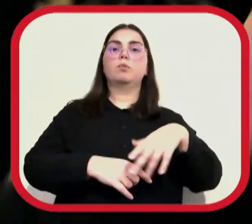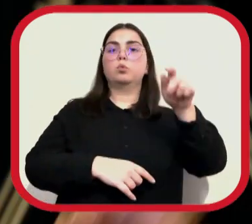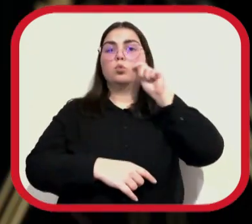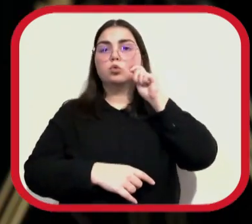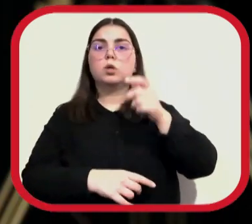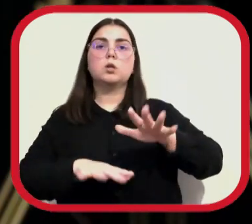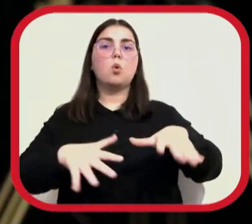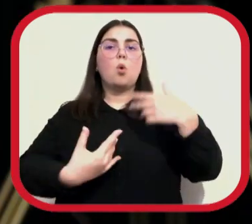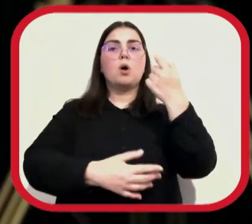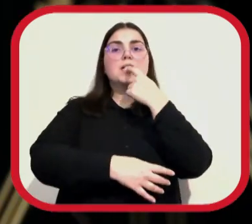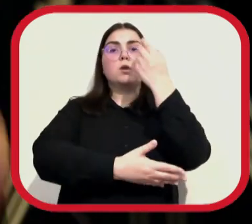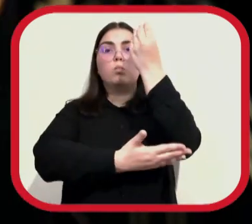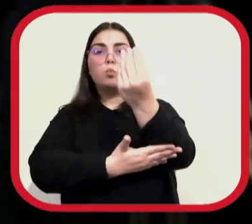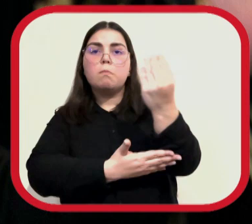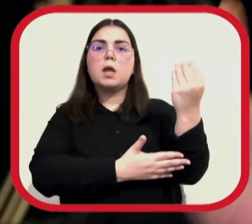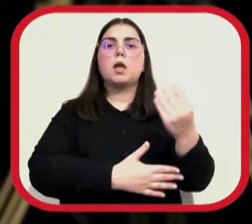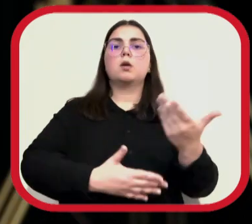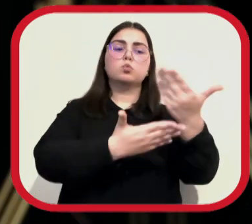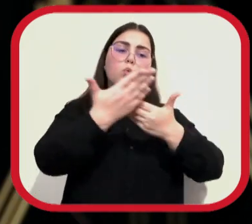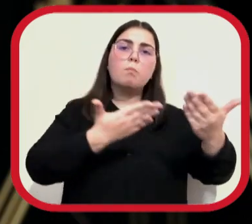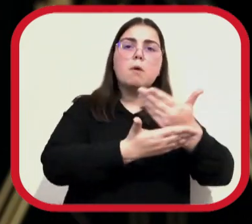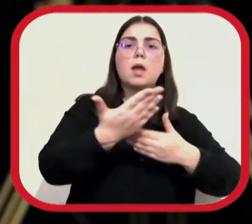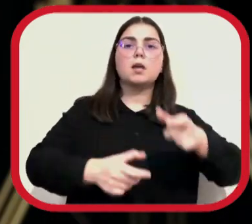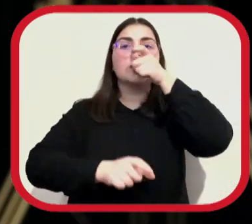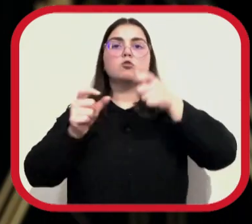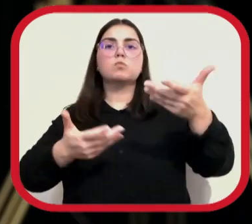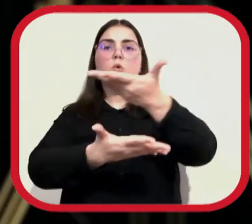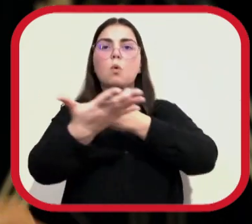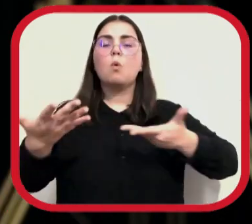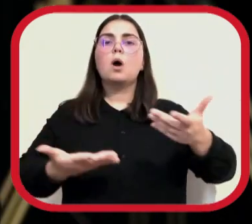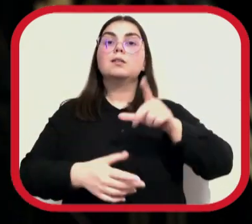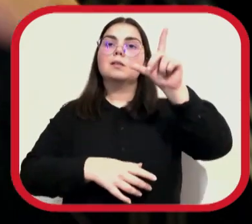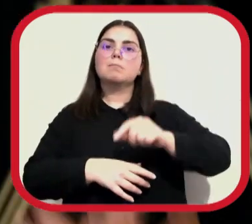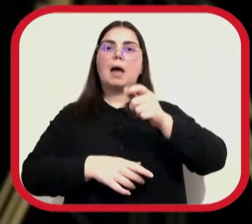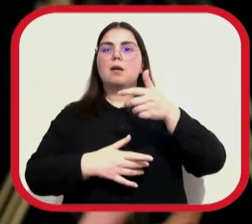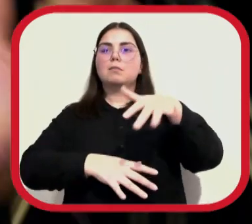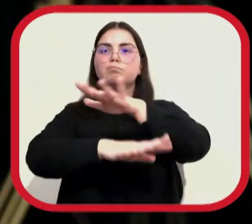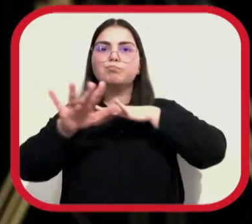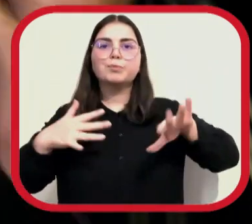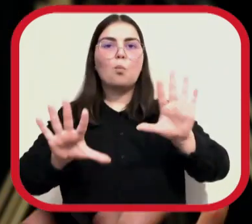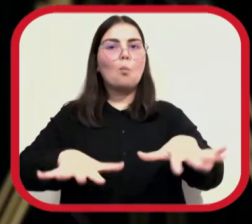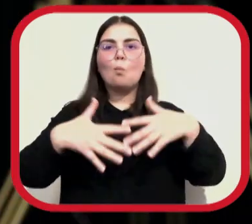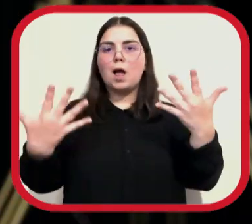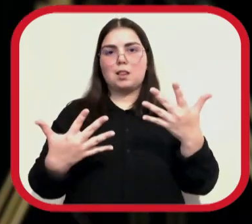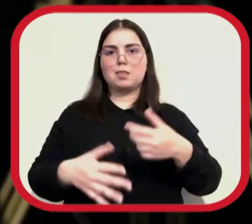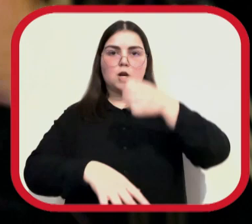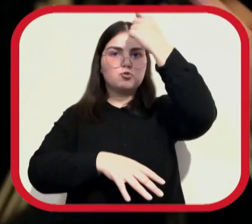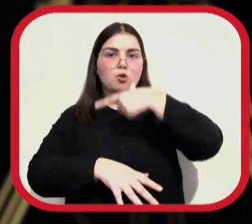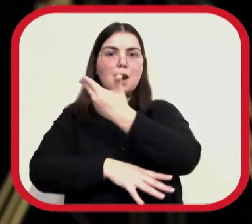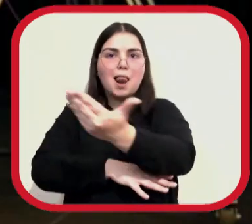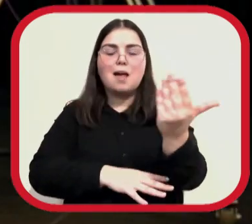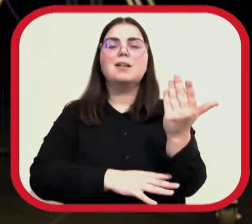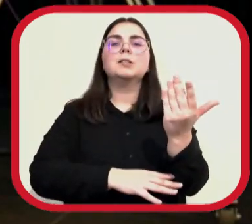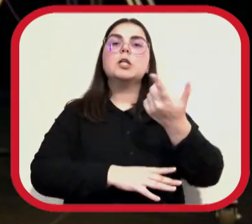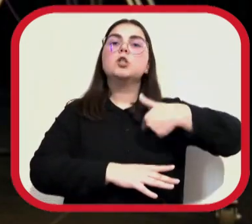com os turistas, com a história, com os monumentos, com o comércio local, com os cidadãos, com os habitantes,